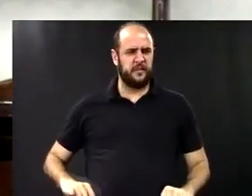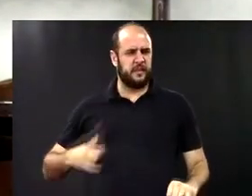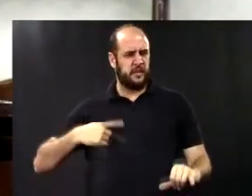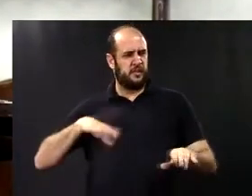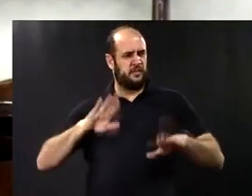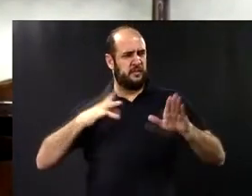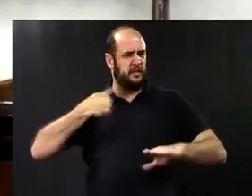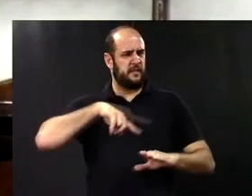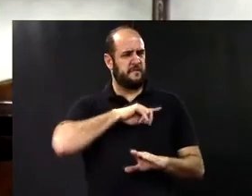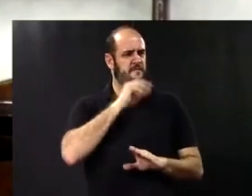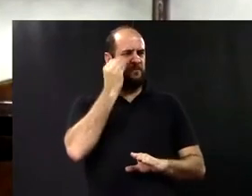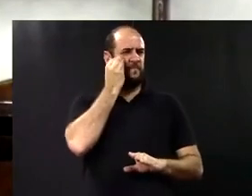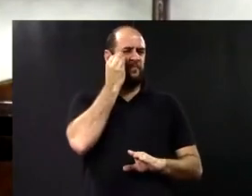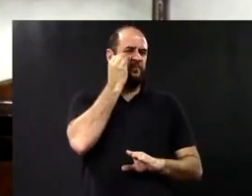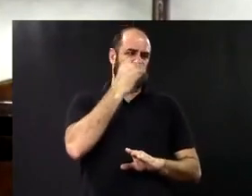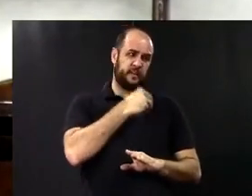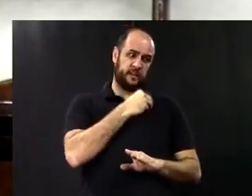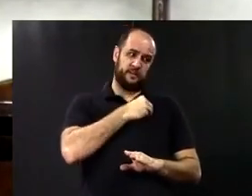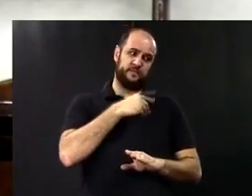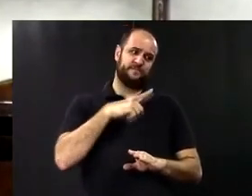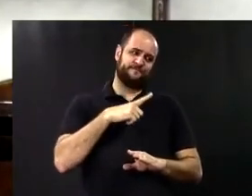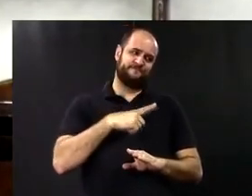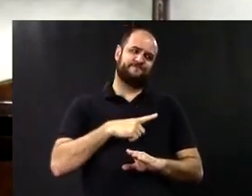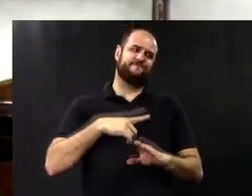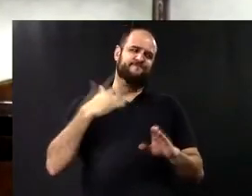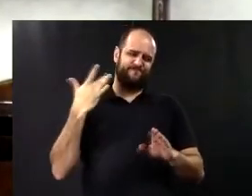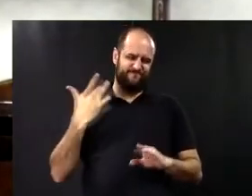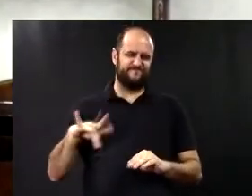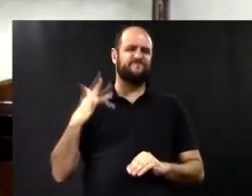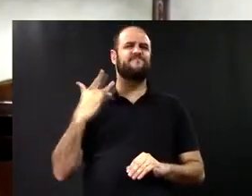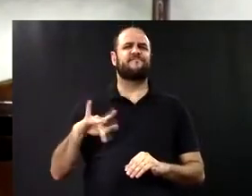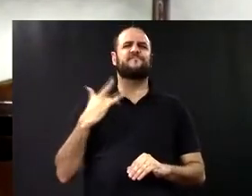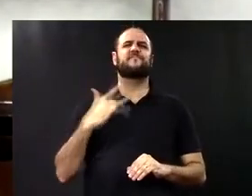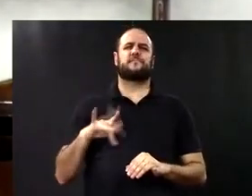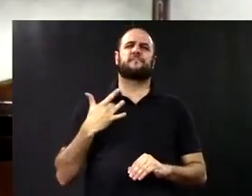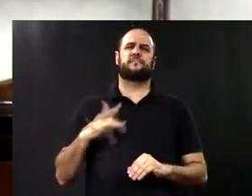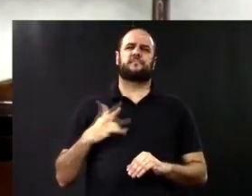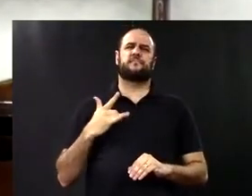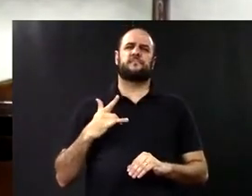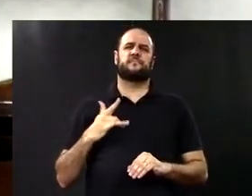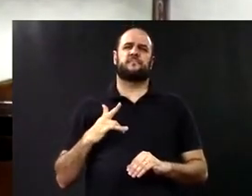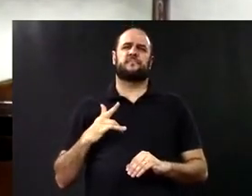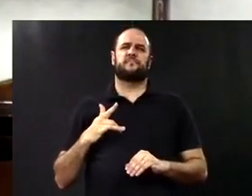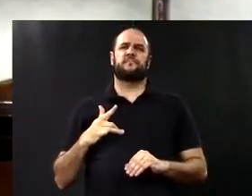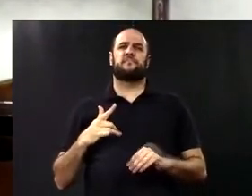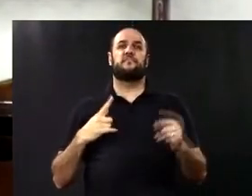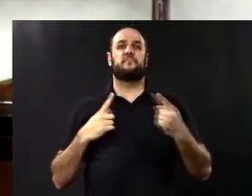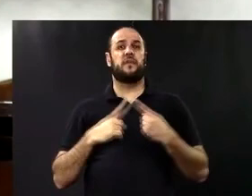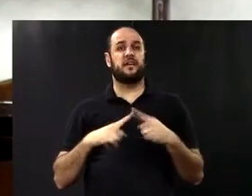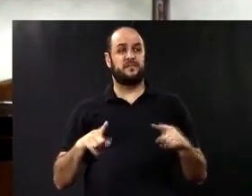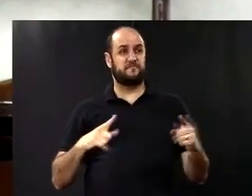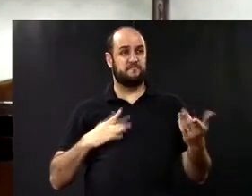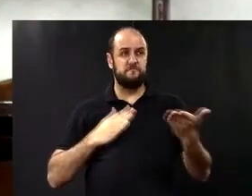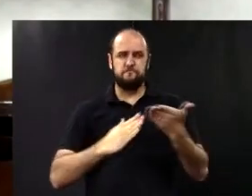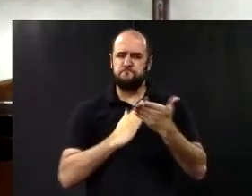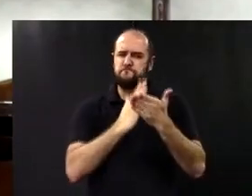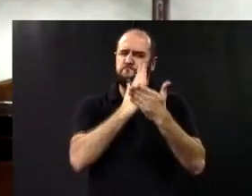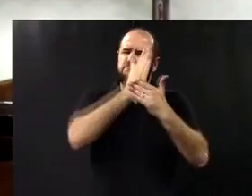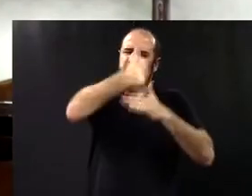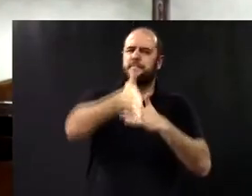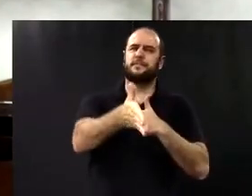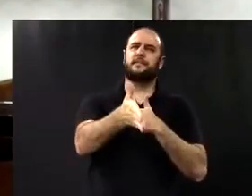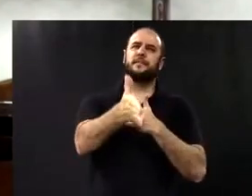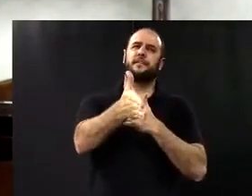experimentamos por conta do pecado é doloroso. Mas quando o período da aflição termina, nós somos capazes